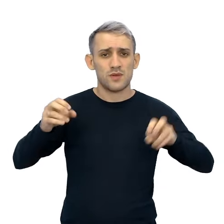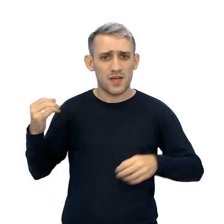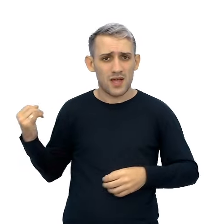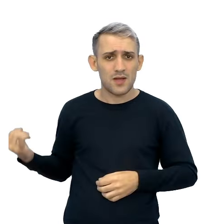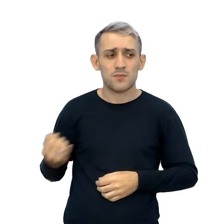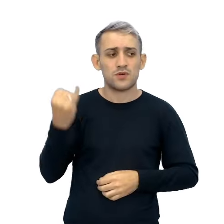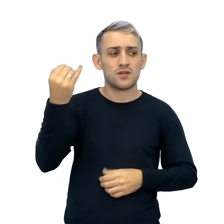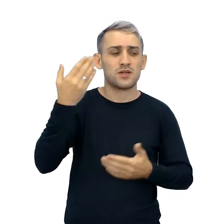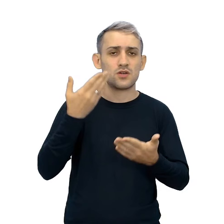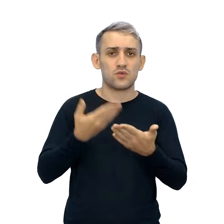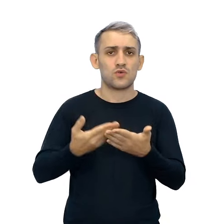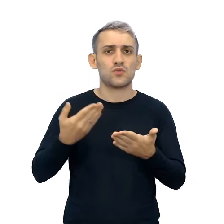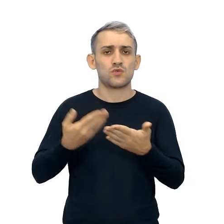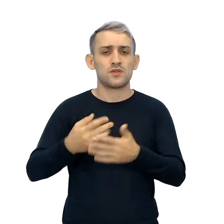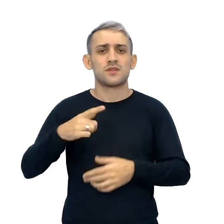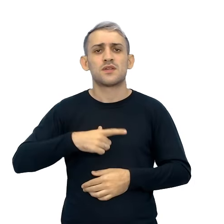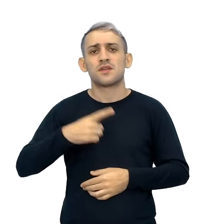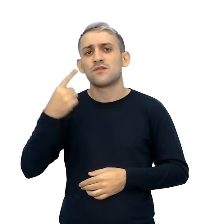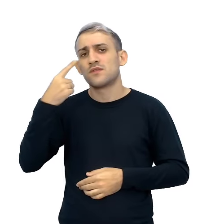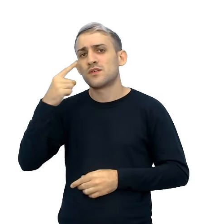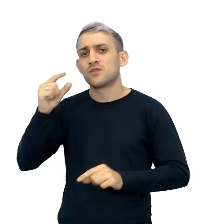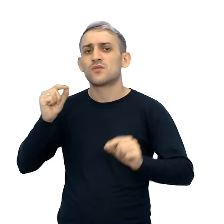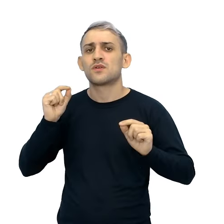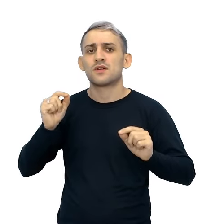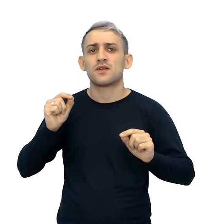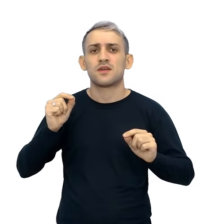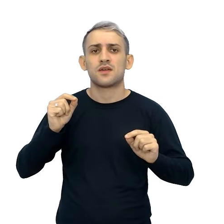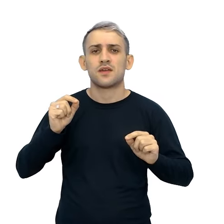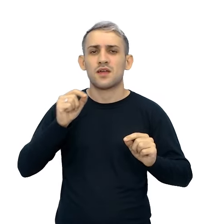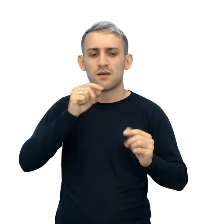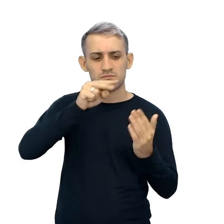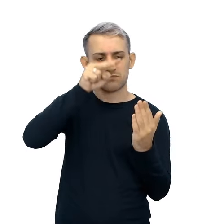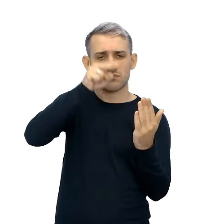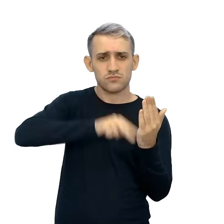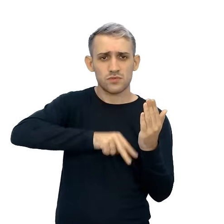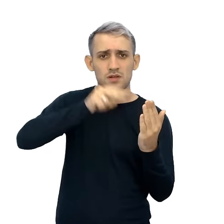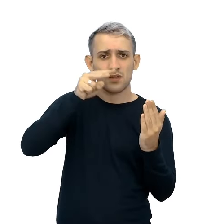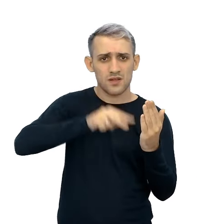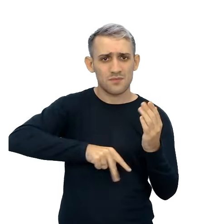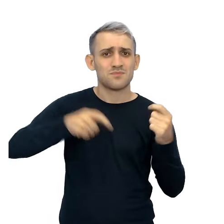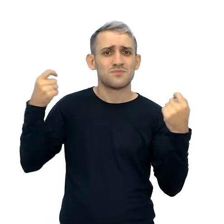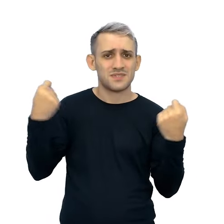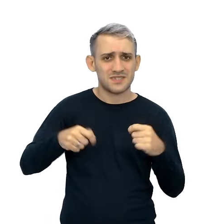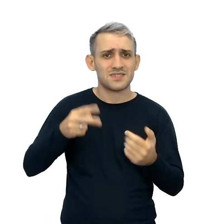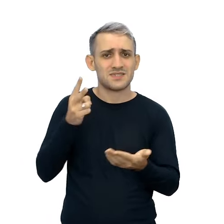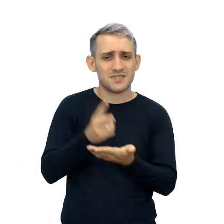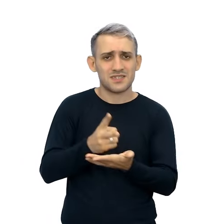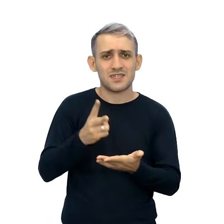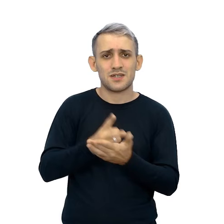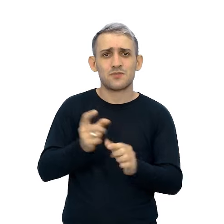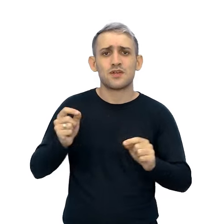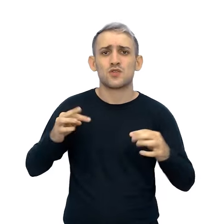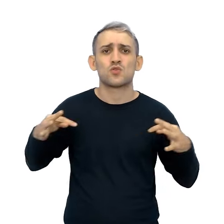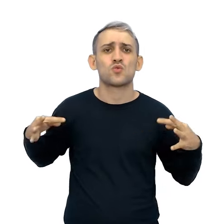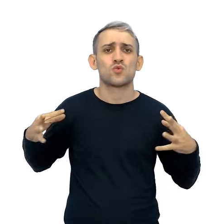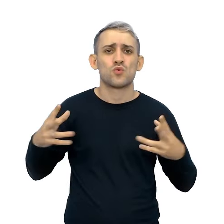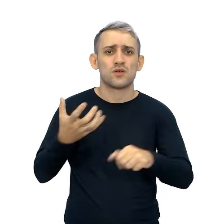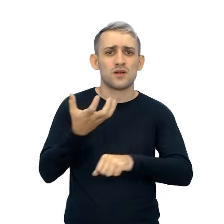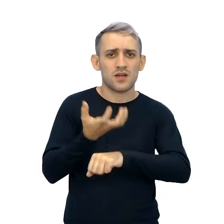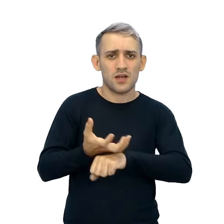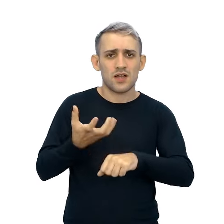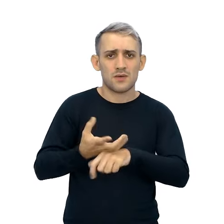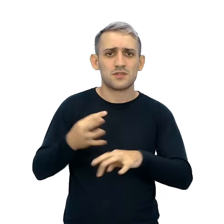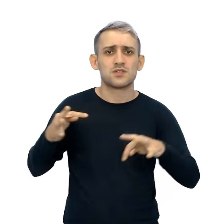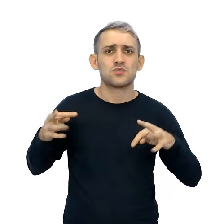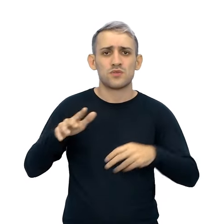desses estudos, tendo em vista que a proficiência leitora é algo que precisa perpassar todos os componentes de